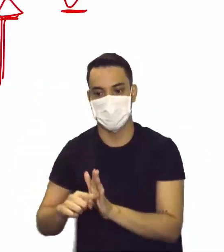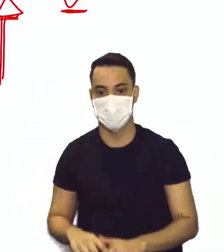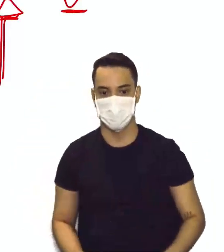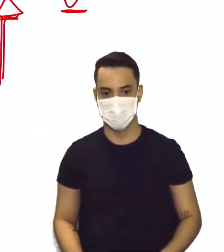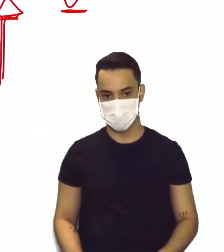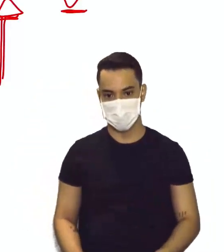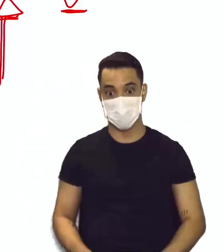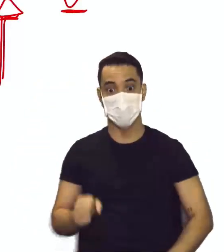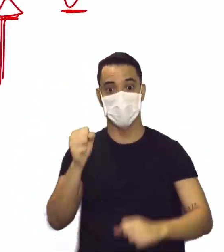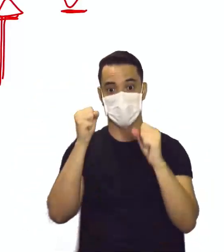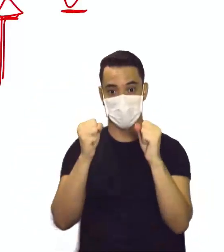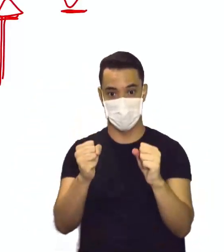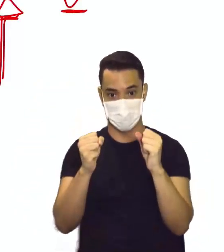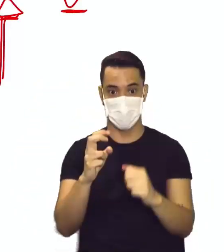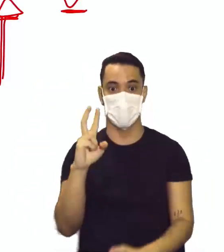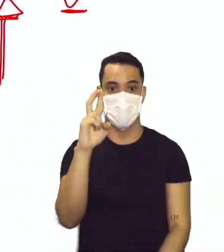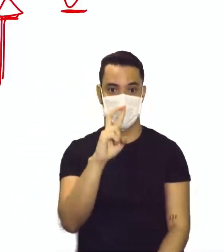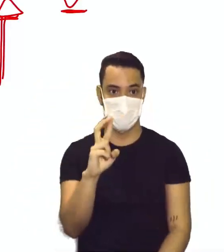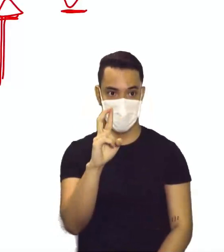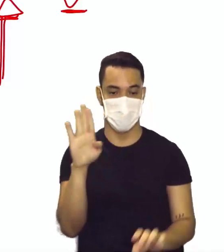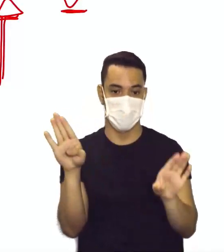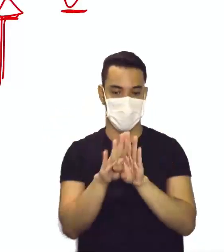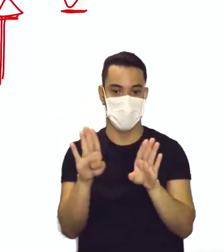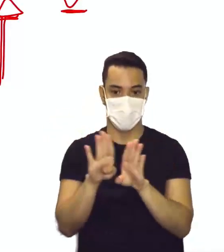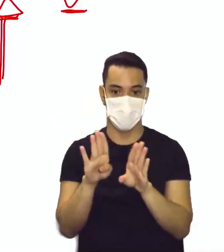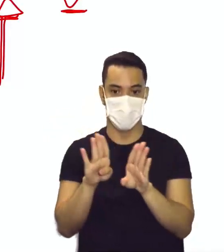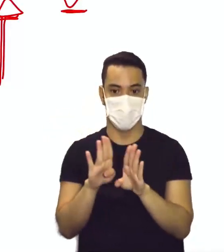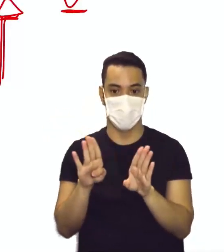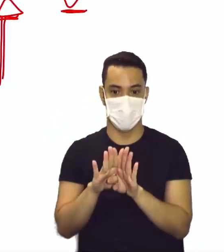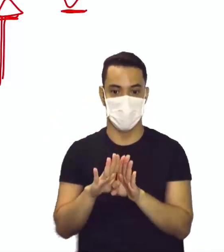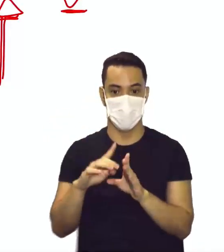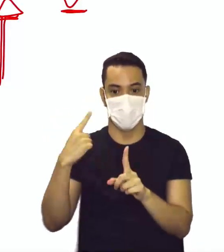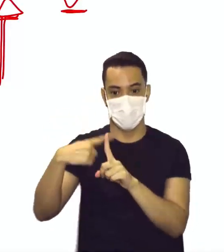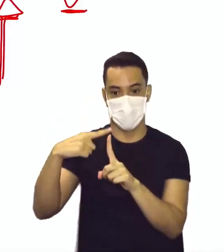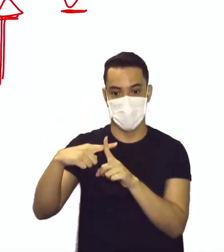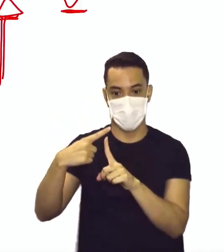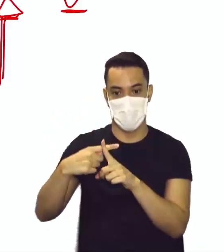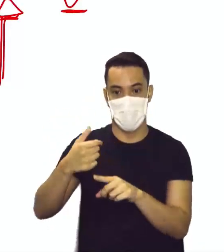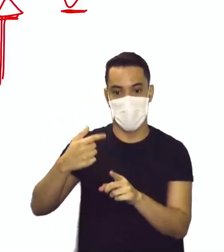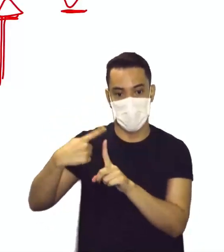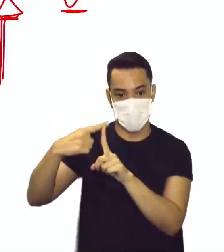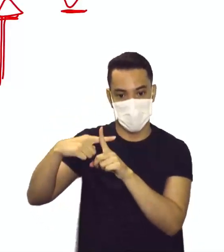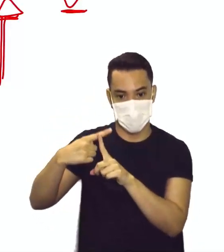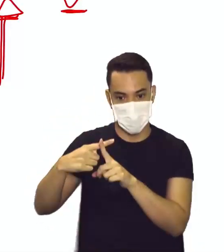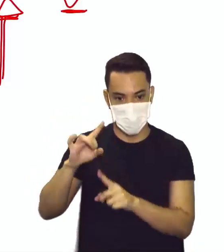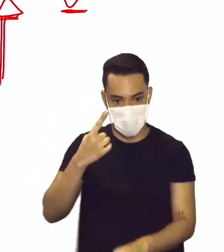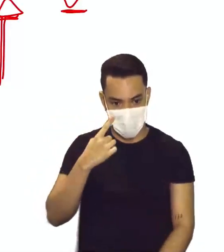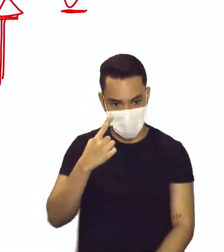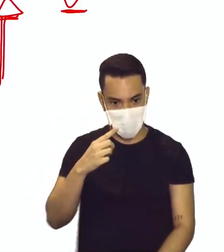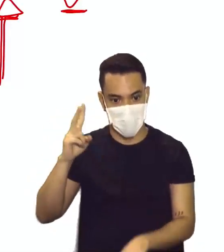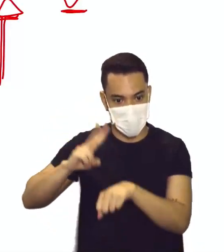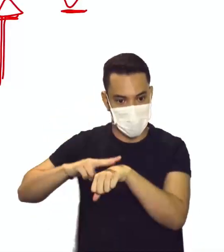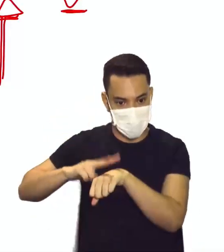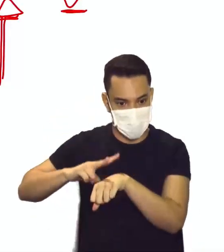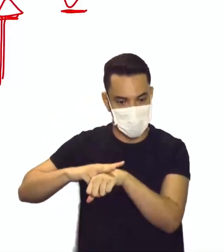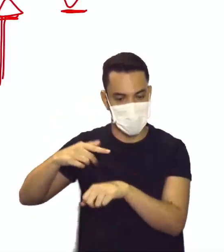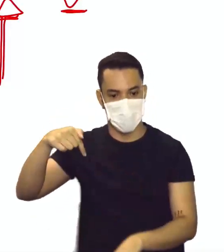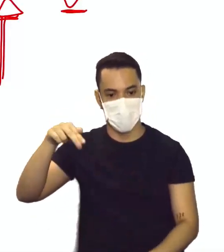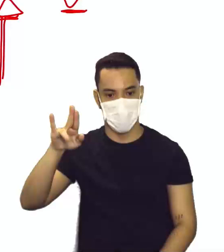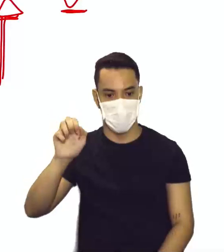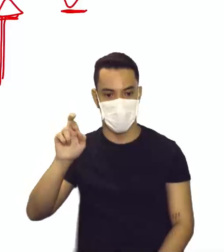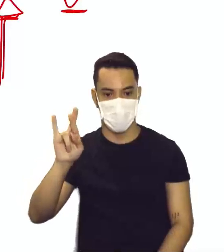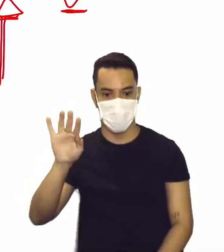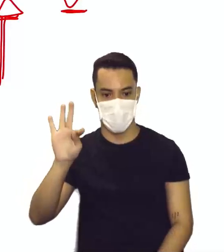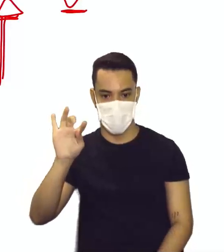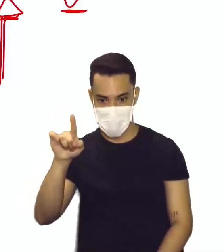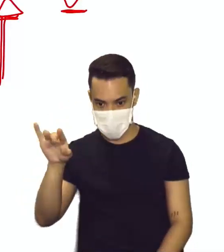Podemos observar pelo expoente positivo que esses caras aqui, ó, que seria o vidro e